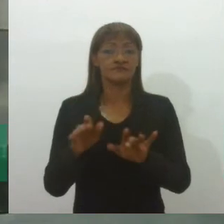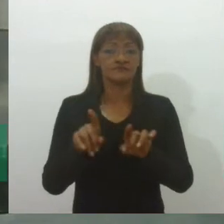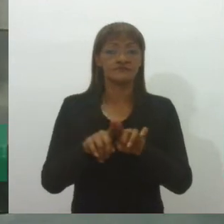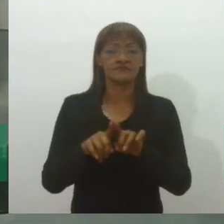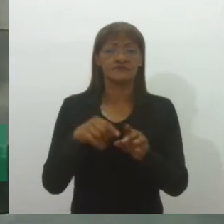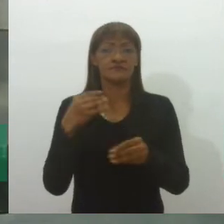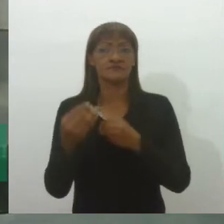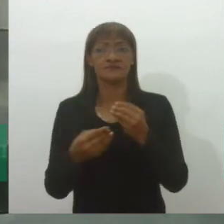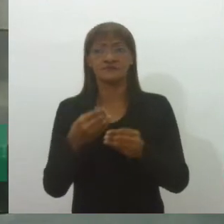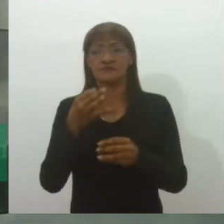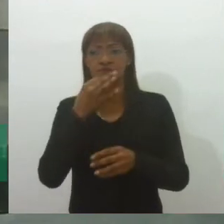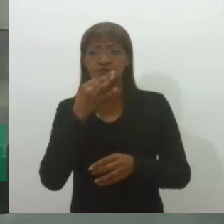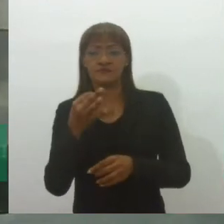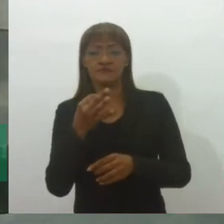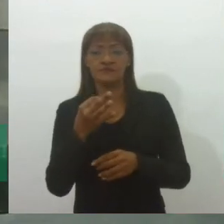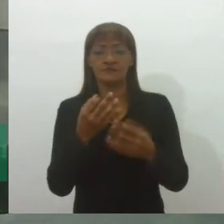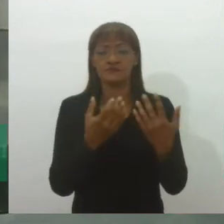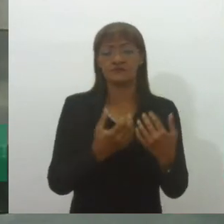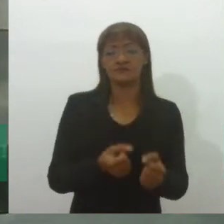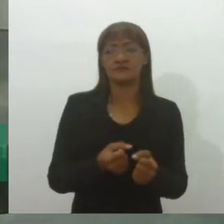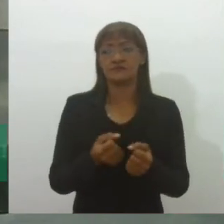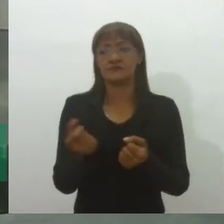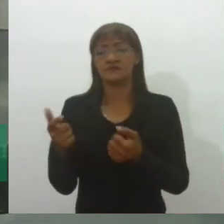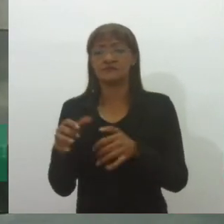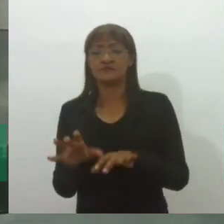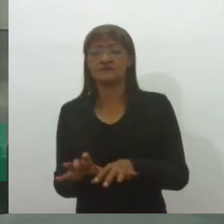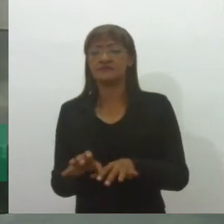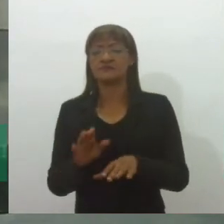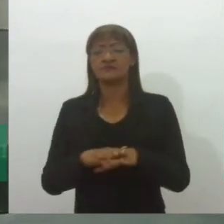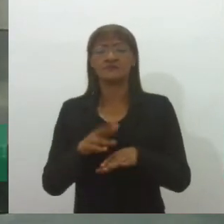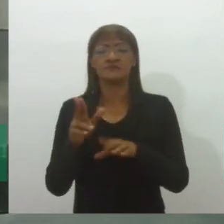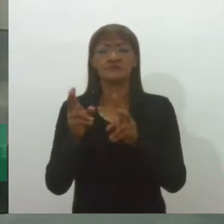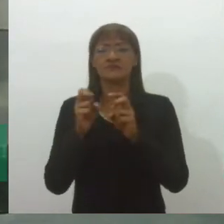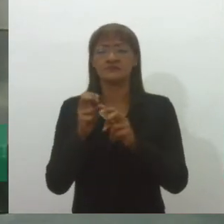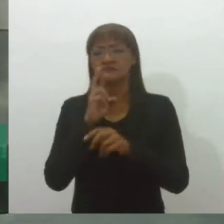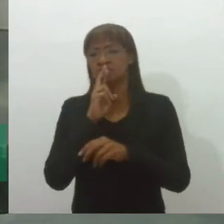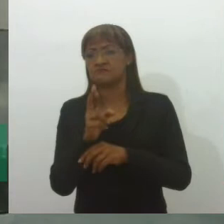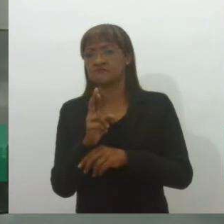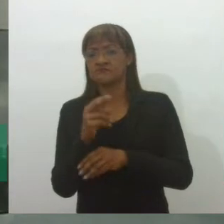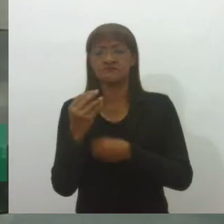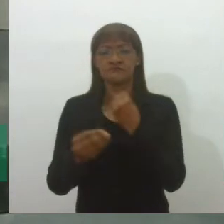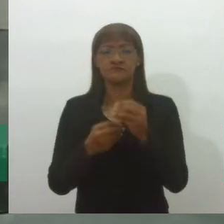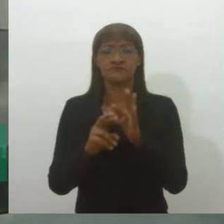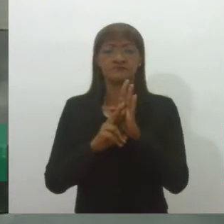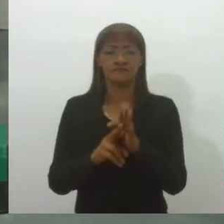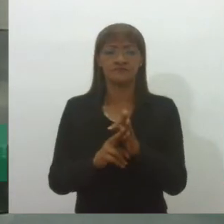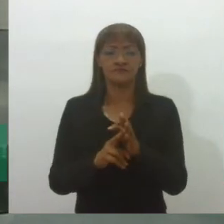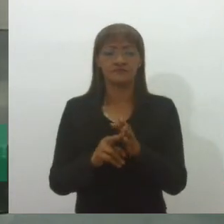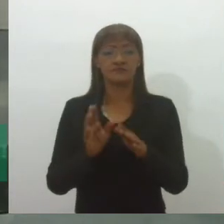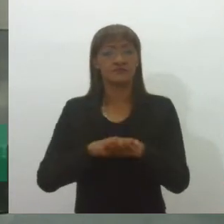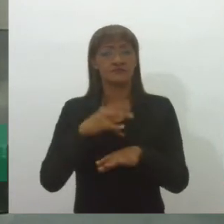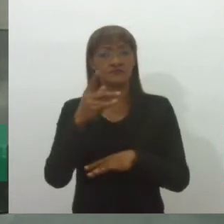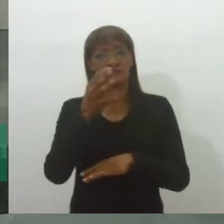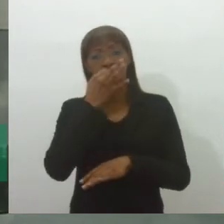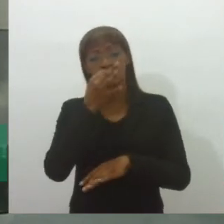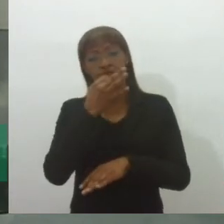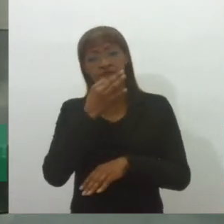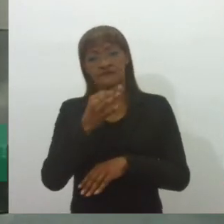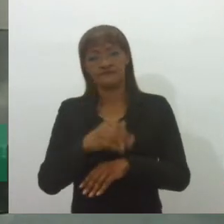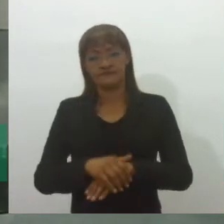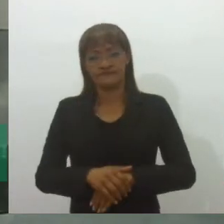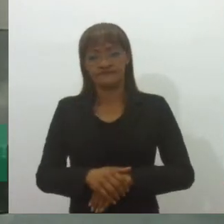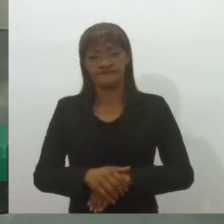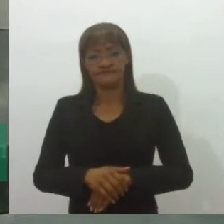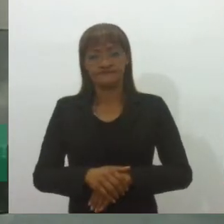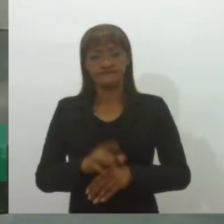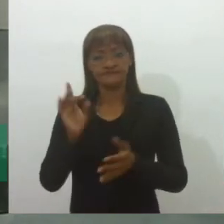de acordo. Como é que você tem percebido, obviamente você não responde por elas, mas qual é a sua percepção, né, a partir desse lado? Porque em relação